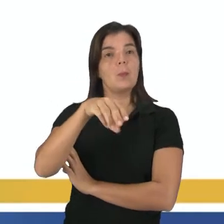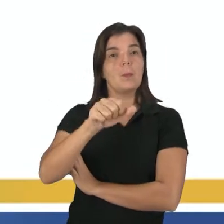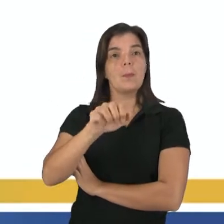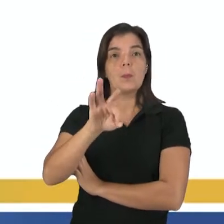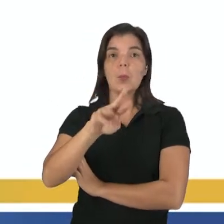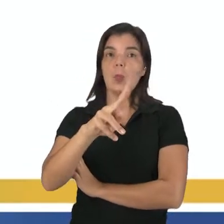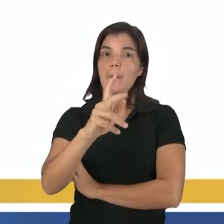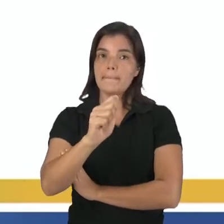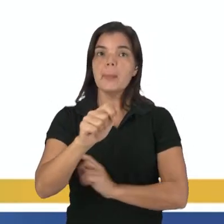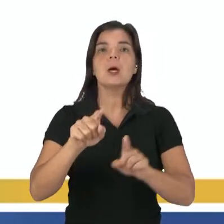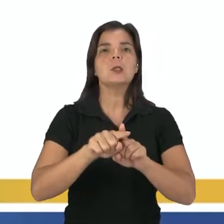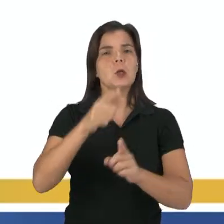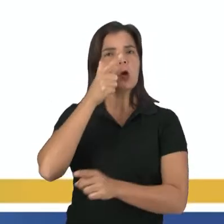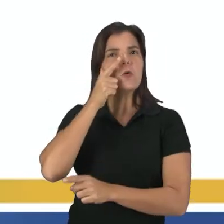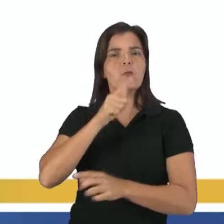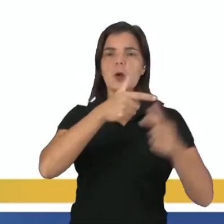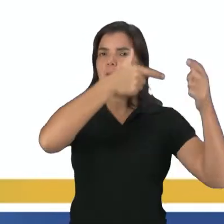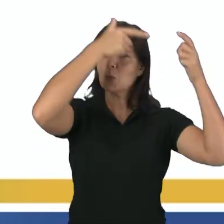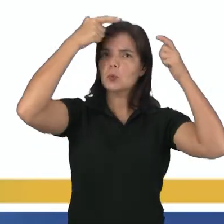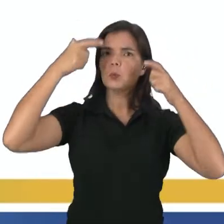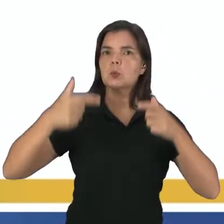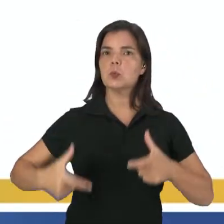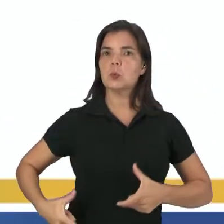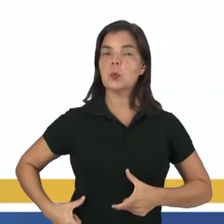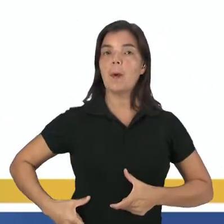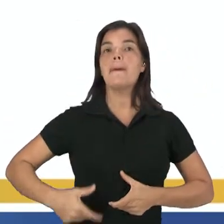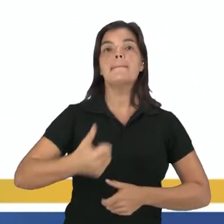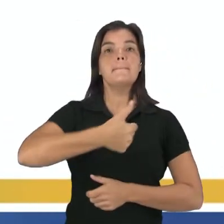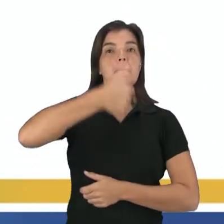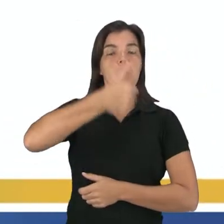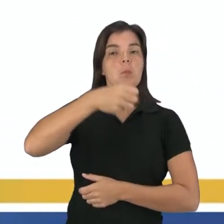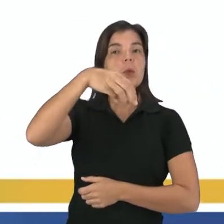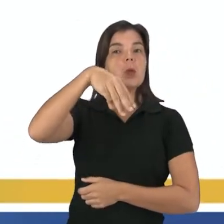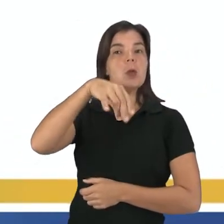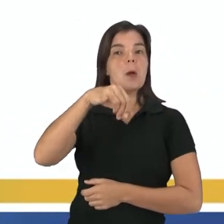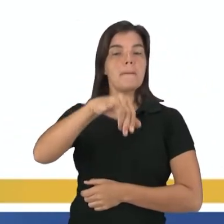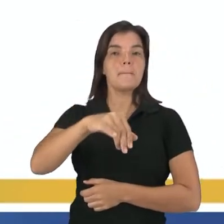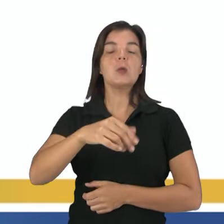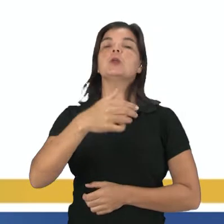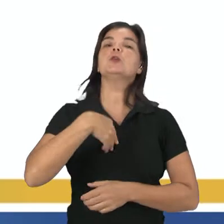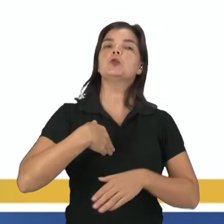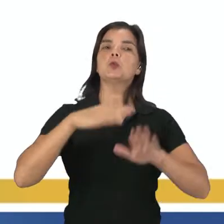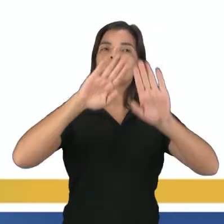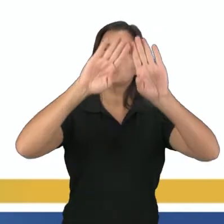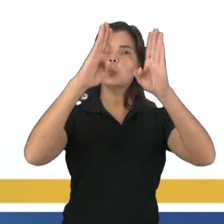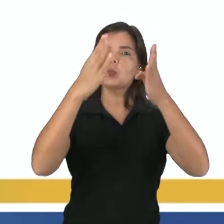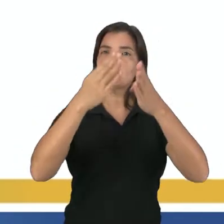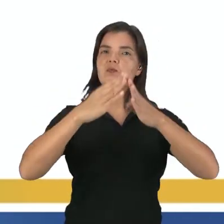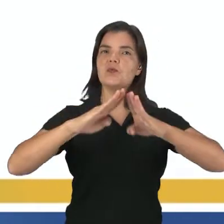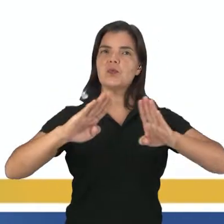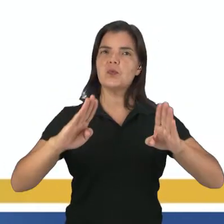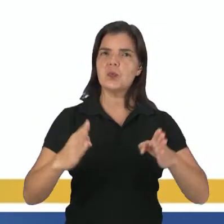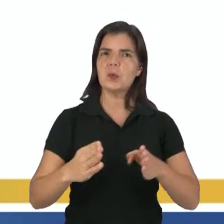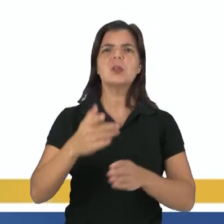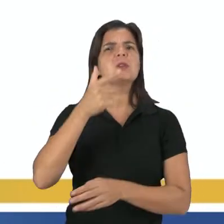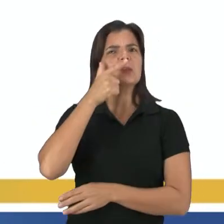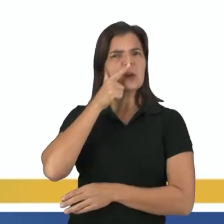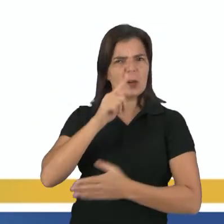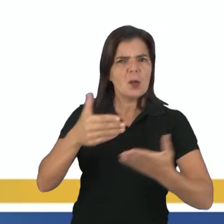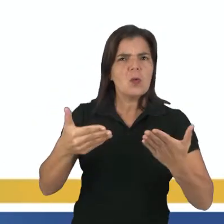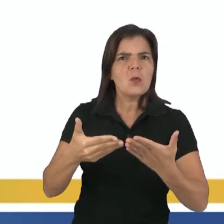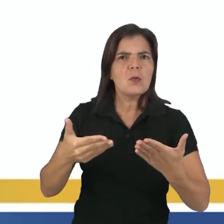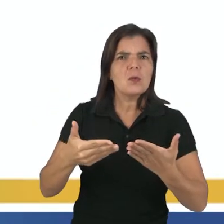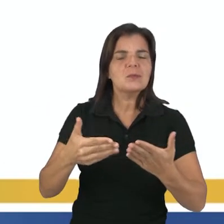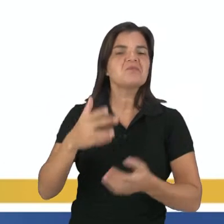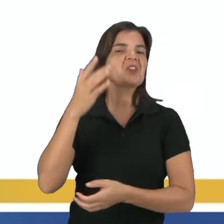1954, Marta Rocha ganhou a faixa da primeira Miss Brasil com um corpo curvilíneo. Será que ela ganharia